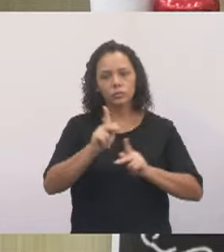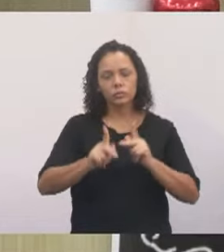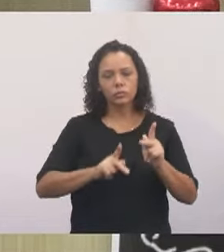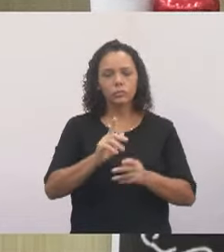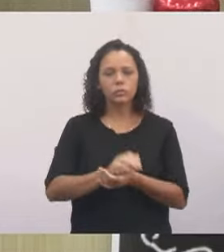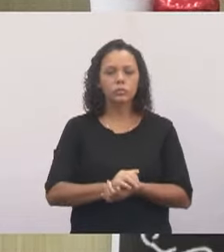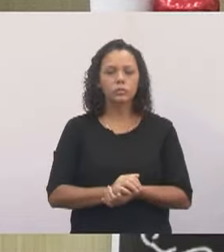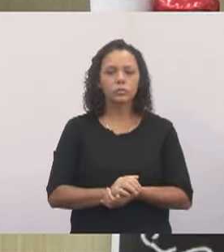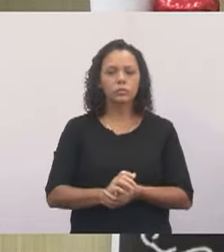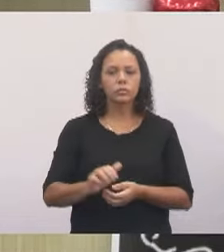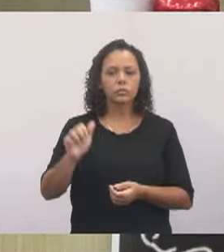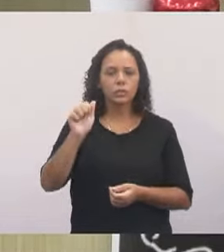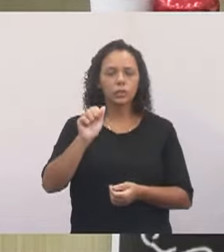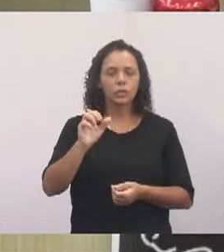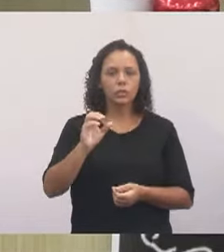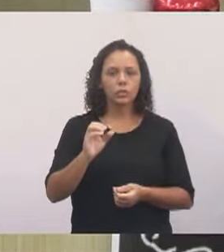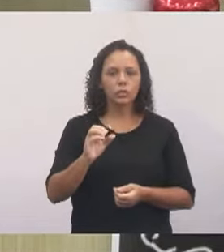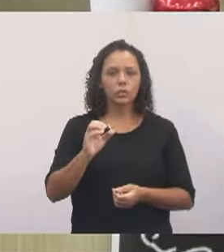Eficiência. Vereador Dude.